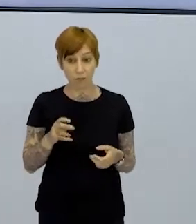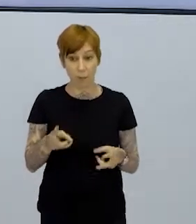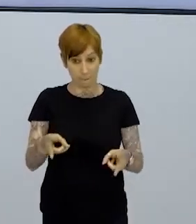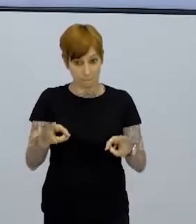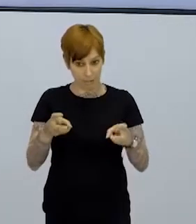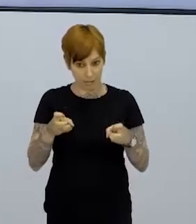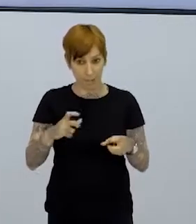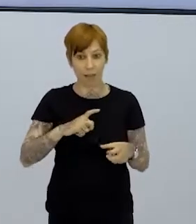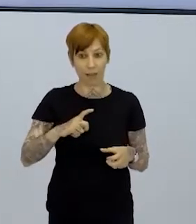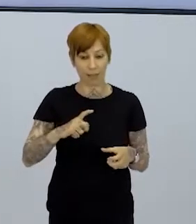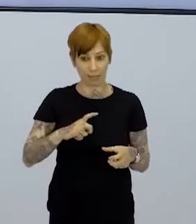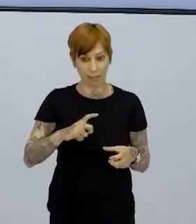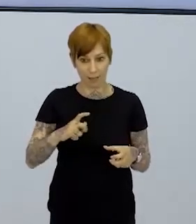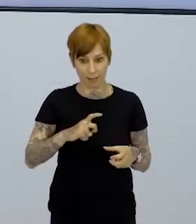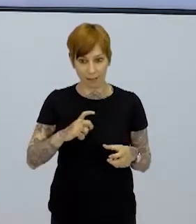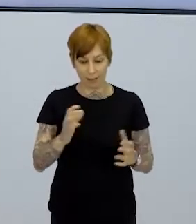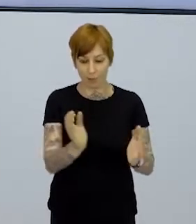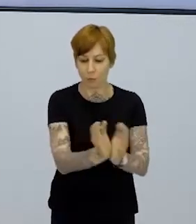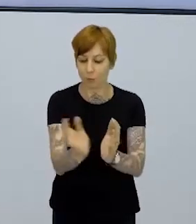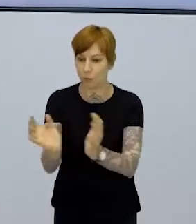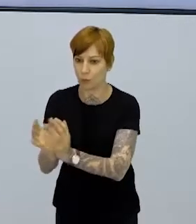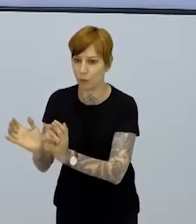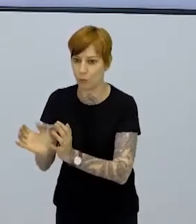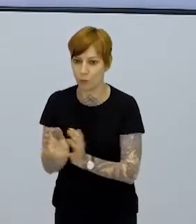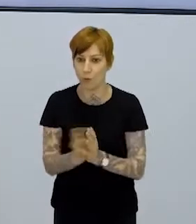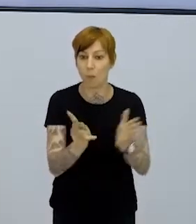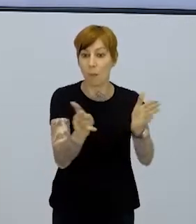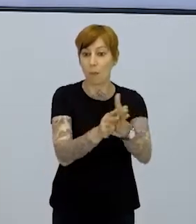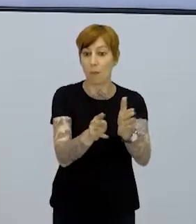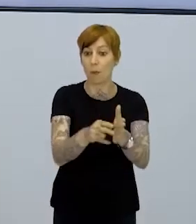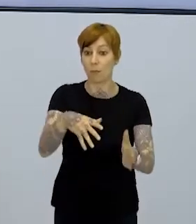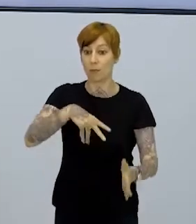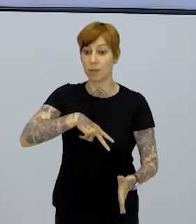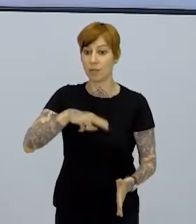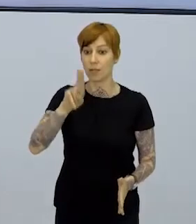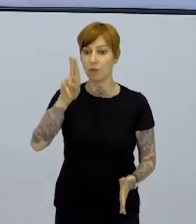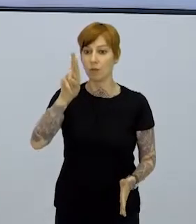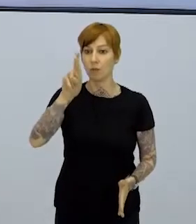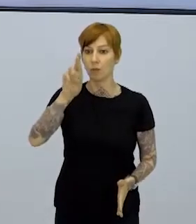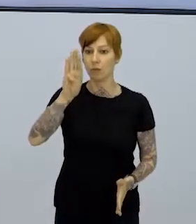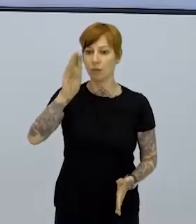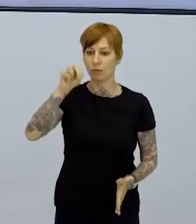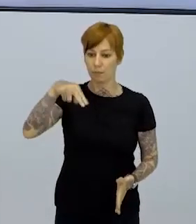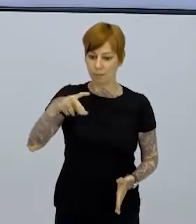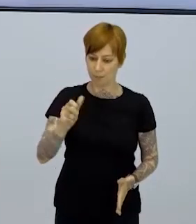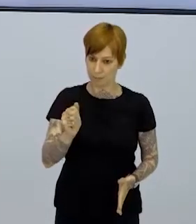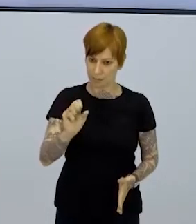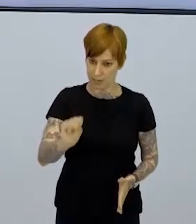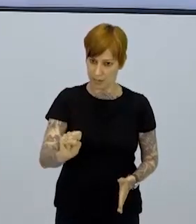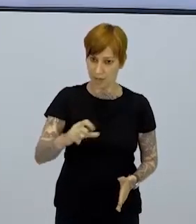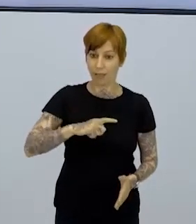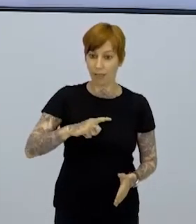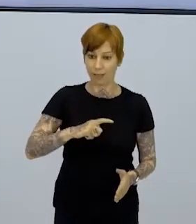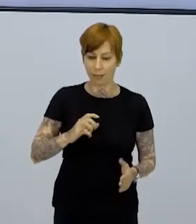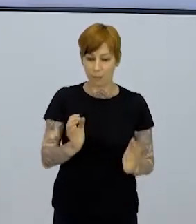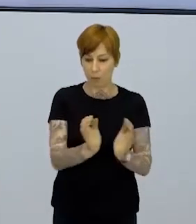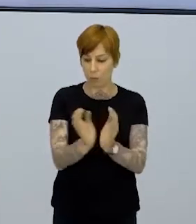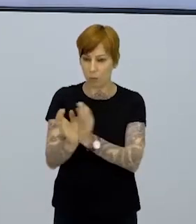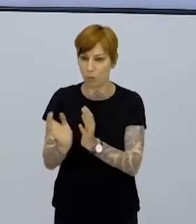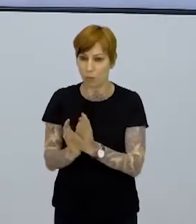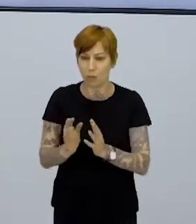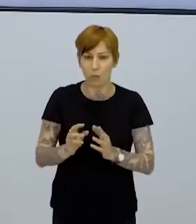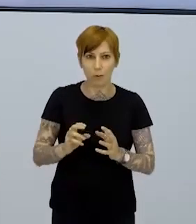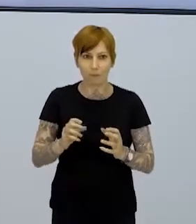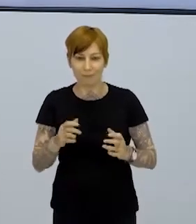tribos urbanas e da contracultura, que é o que a gente vai entender um pouco melhor. Só para que vocês já consigam